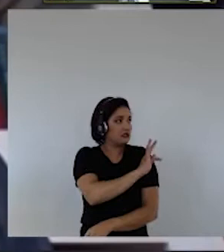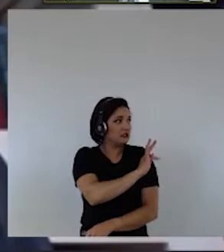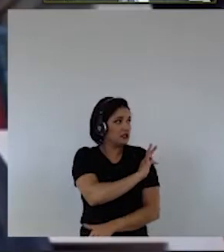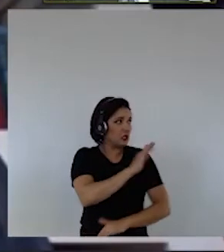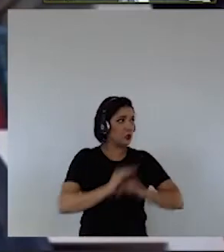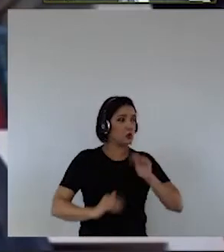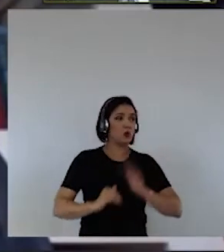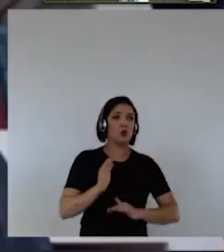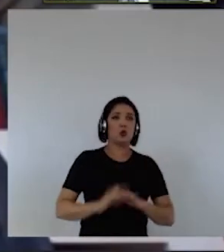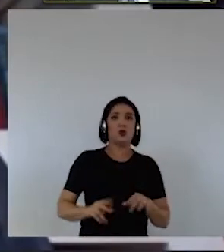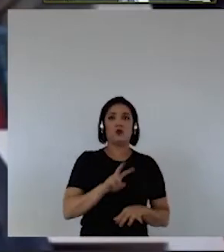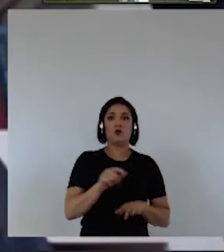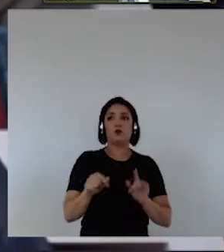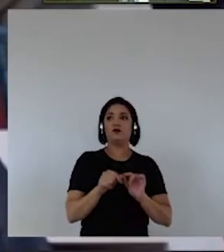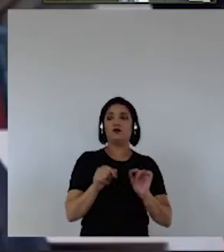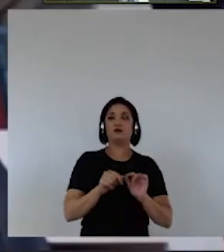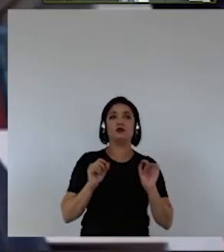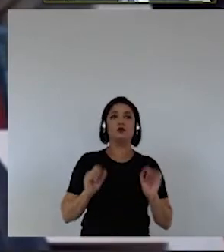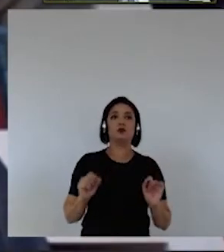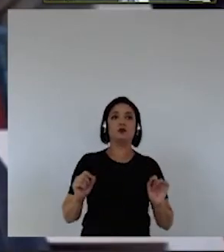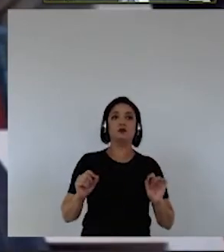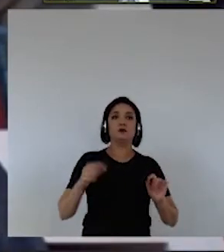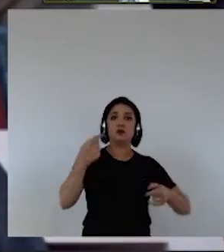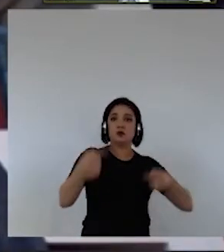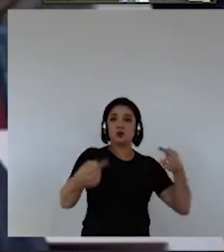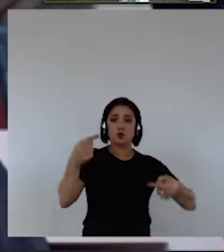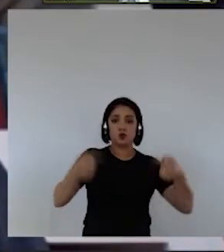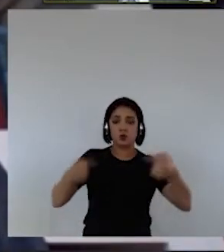gerar uma grande discussão